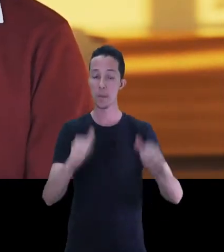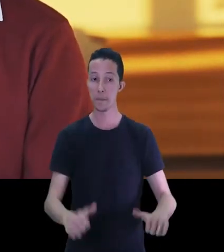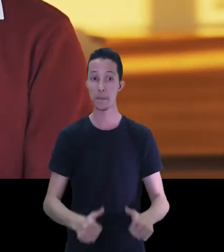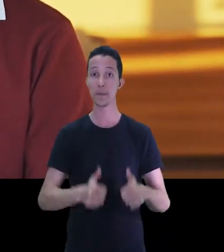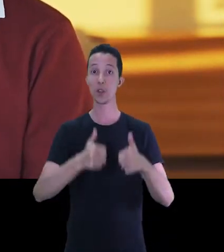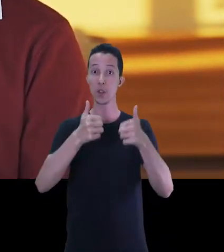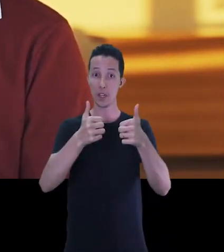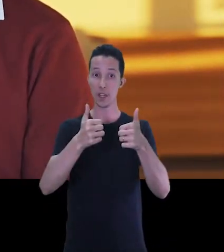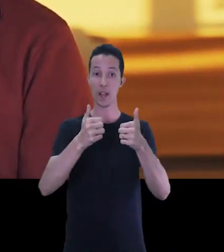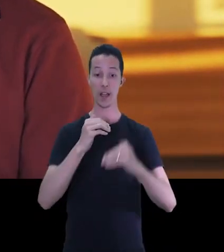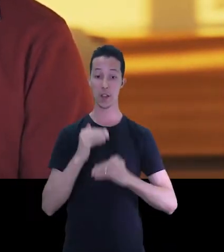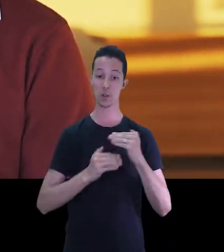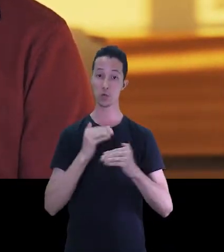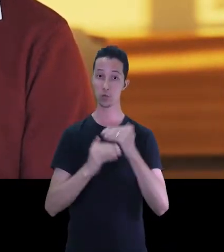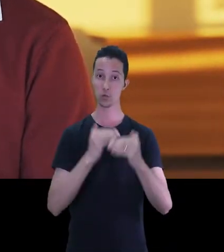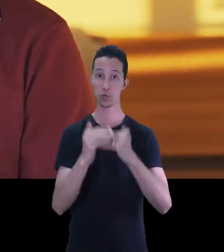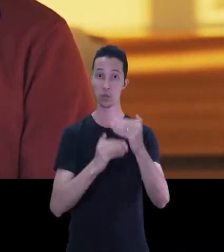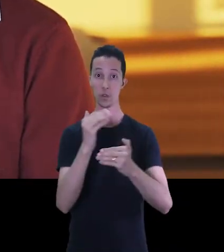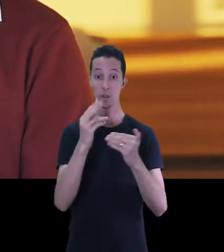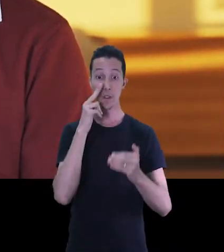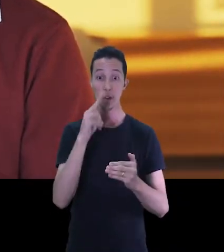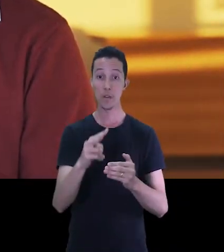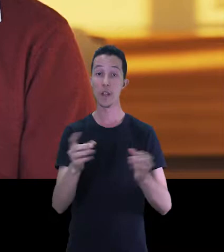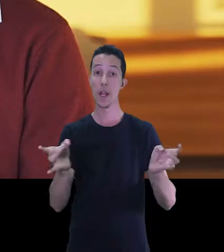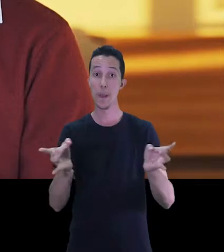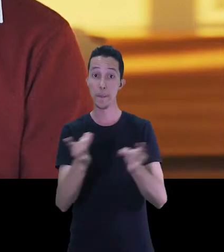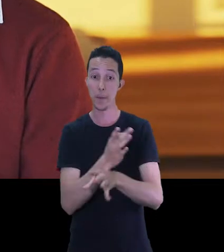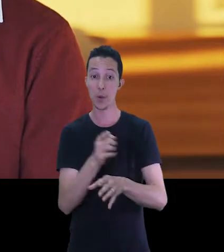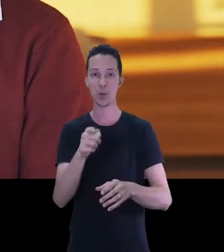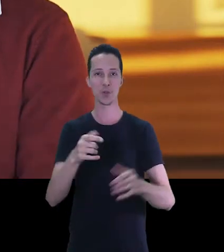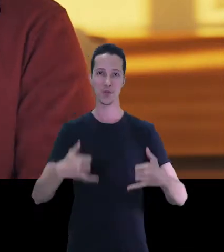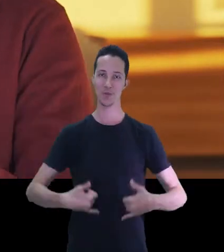ela pode ser. E depois disso tudo, a obra ela vem